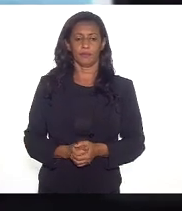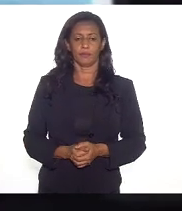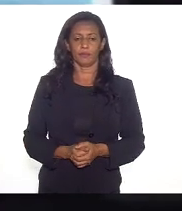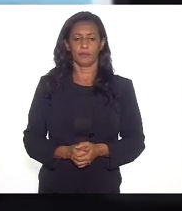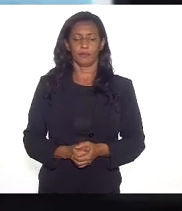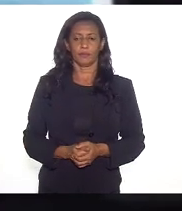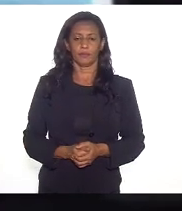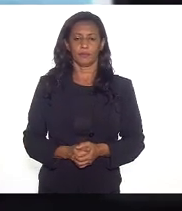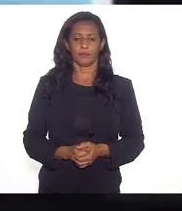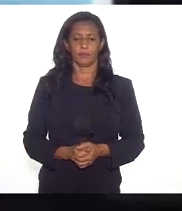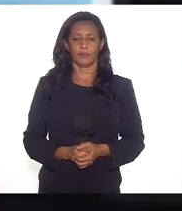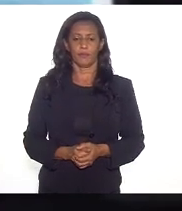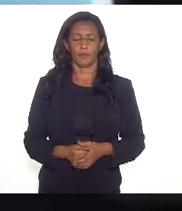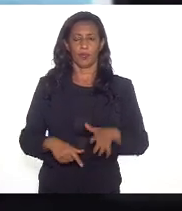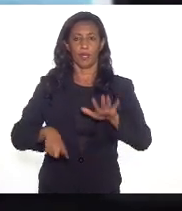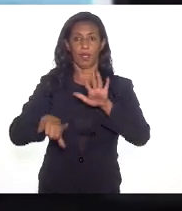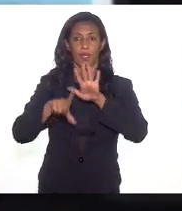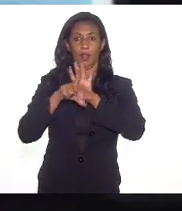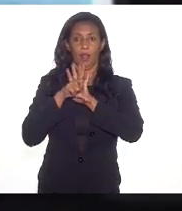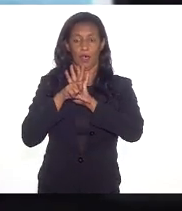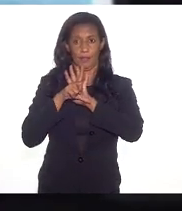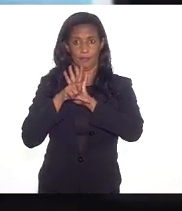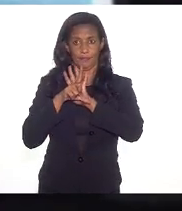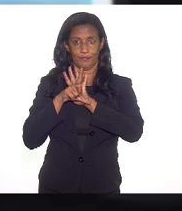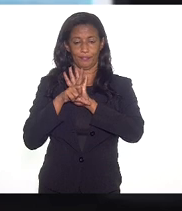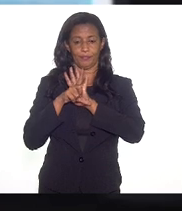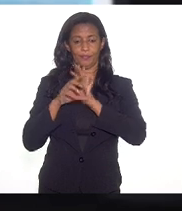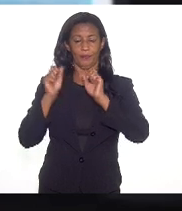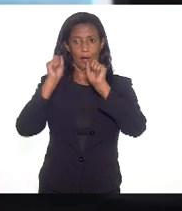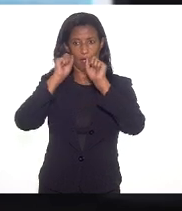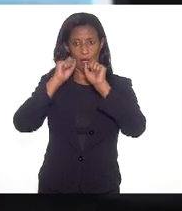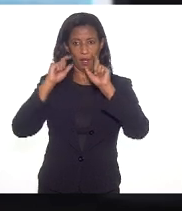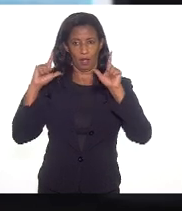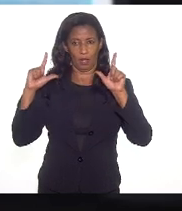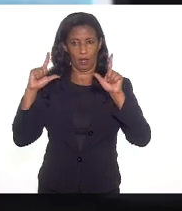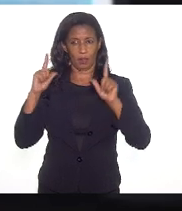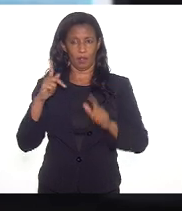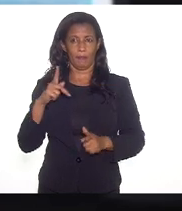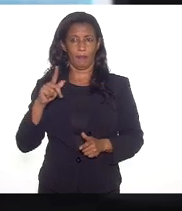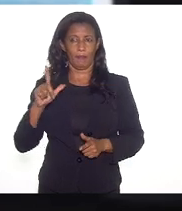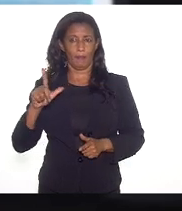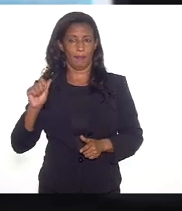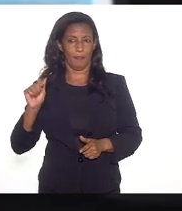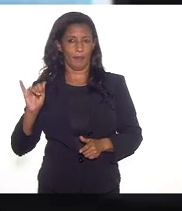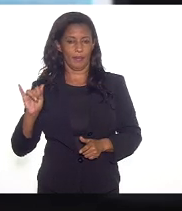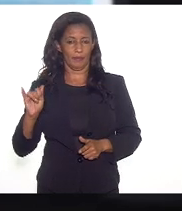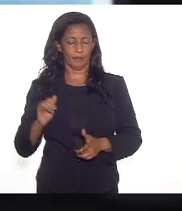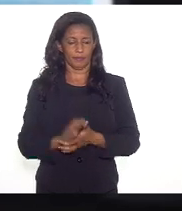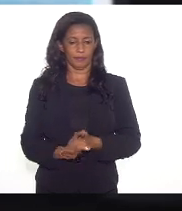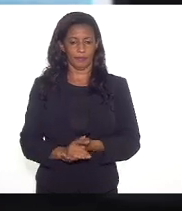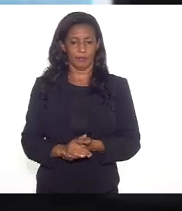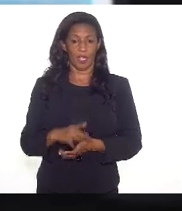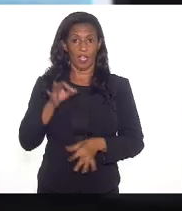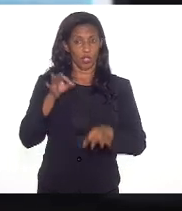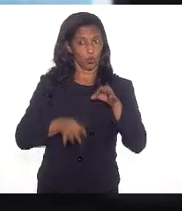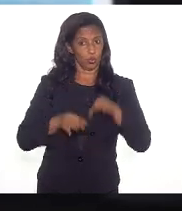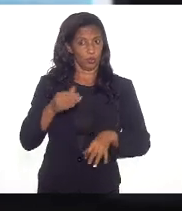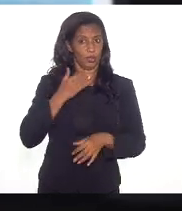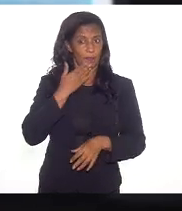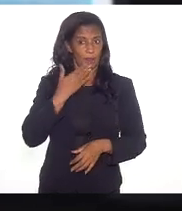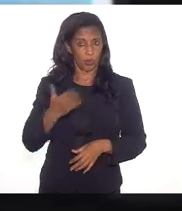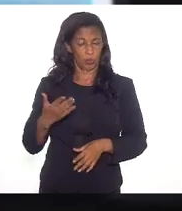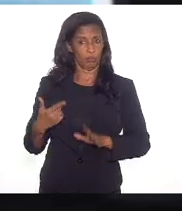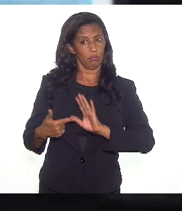cumprindo a lei do alerta PRIA. A juíza pediu para a gente provocar qual